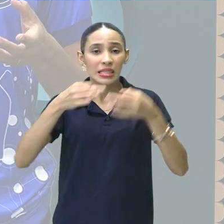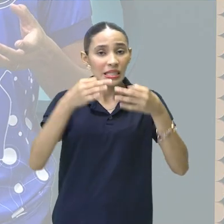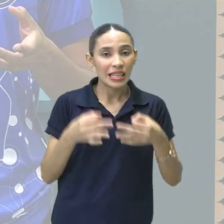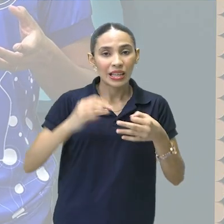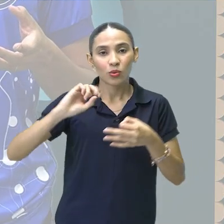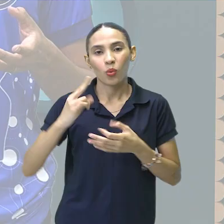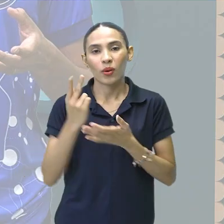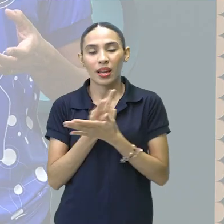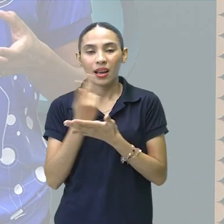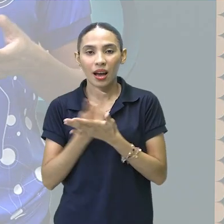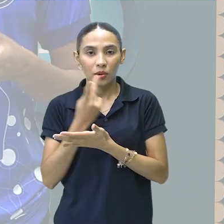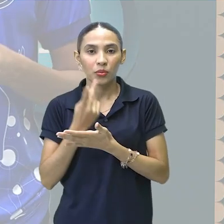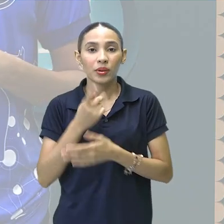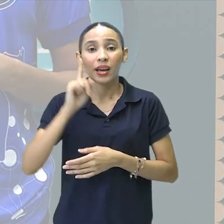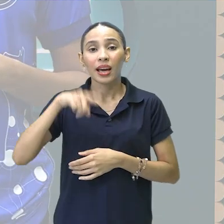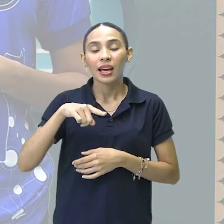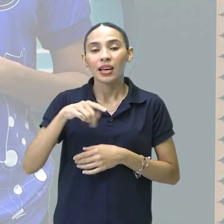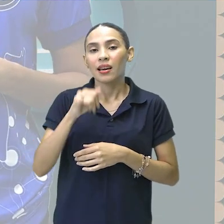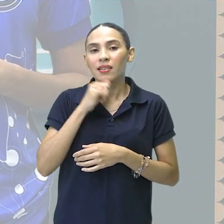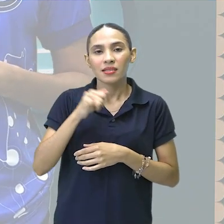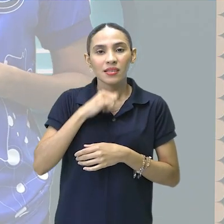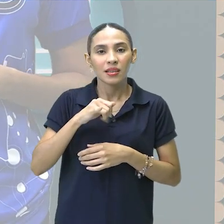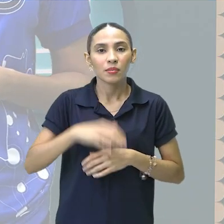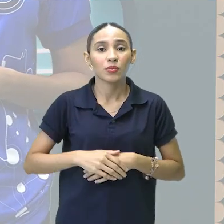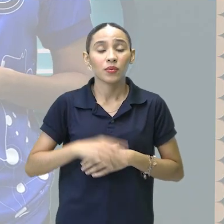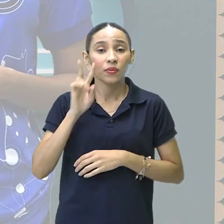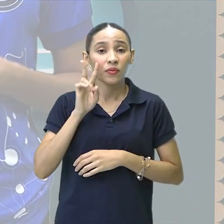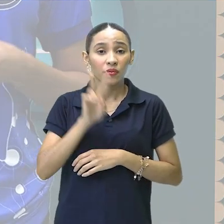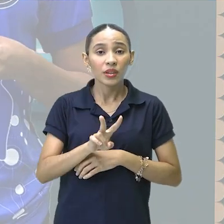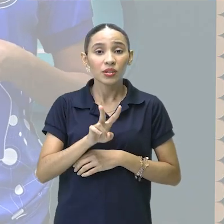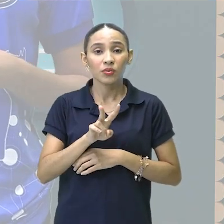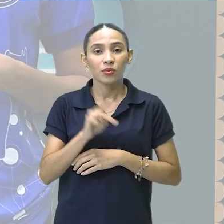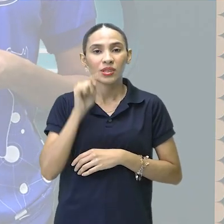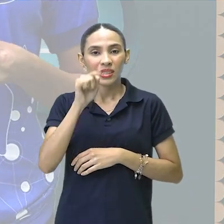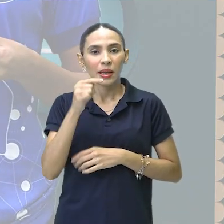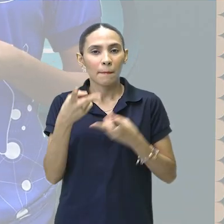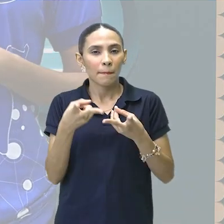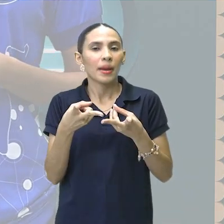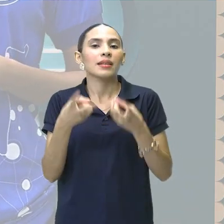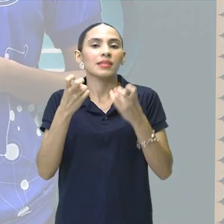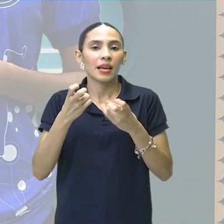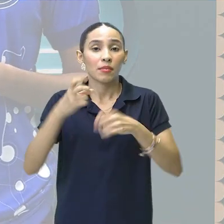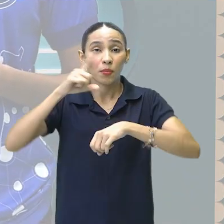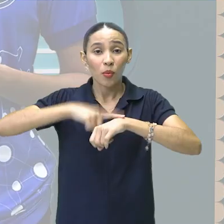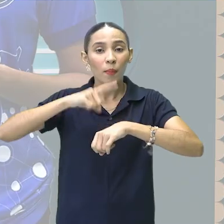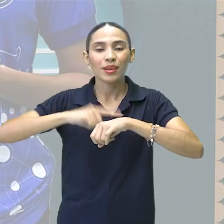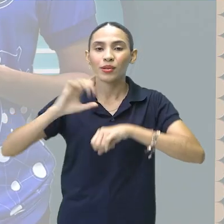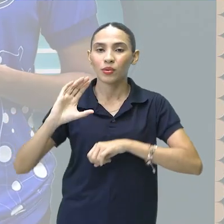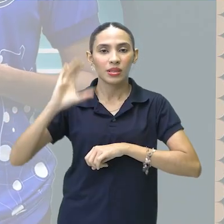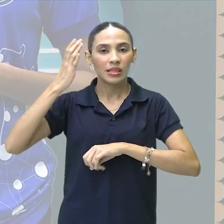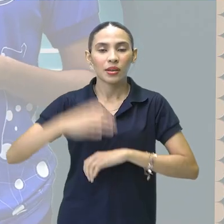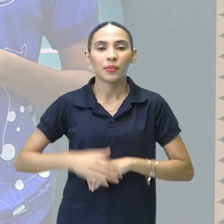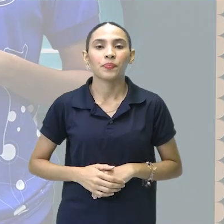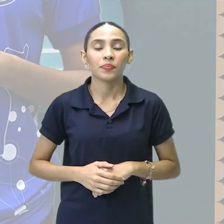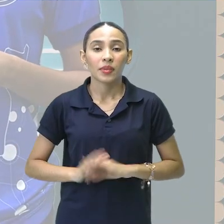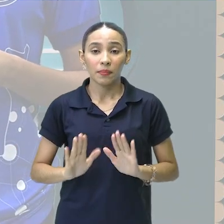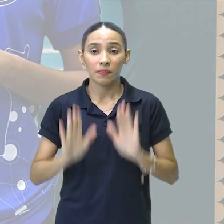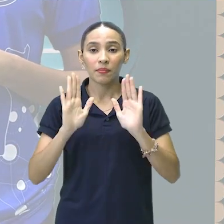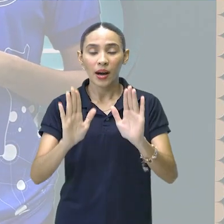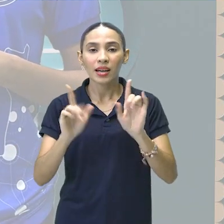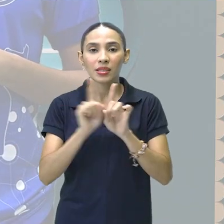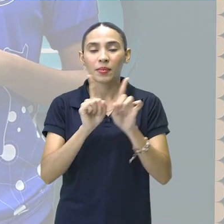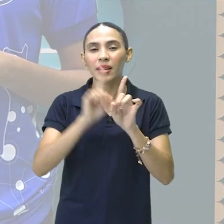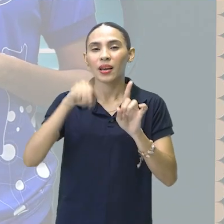ou errado. É o que está sendo visto, o que está acontecendo naquele momento. Mas